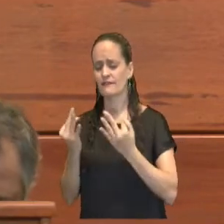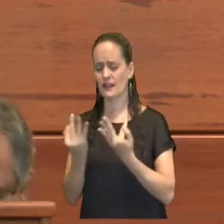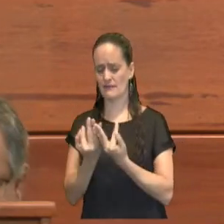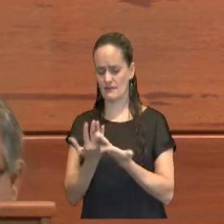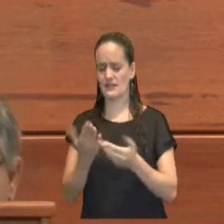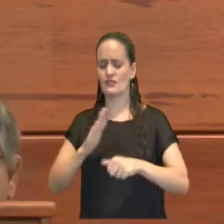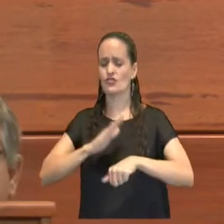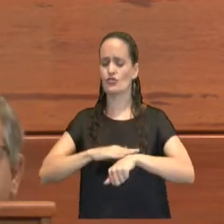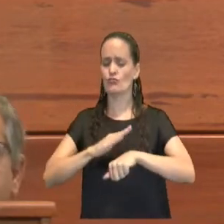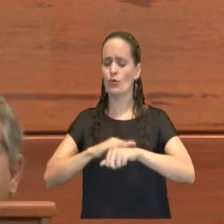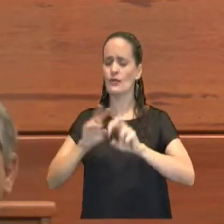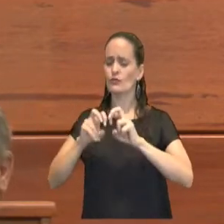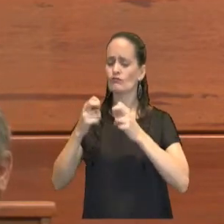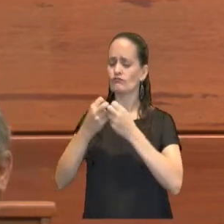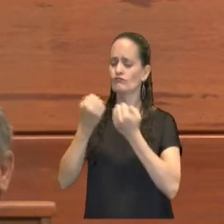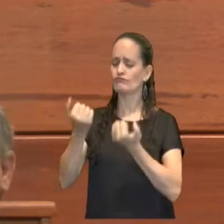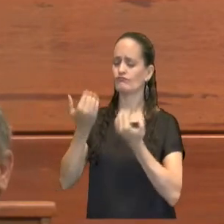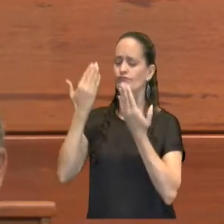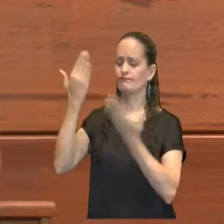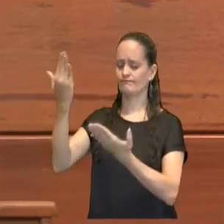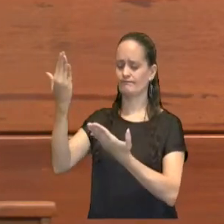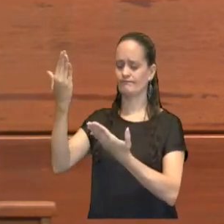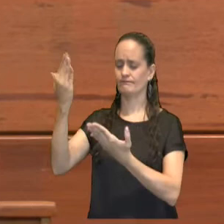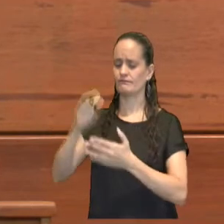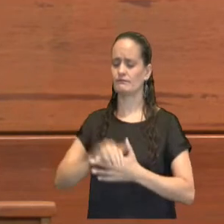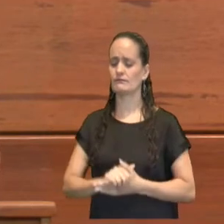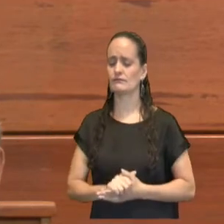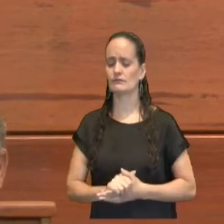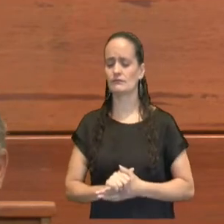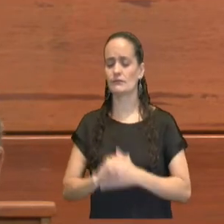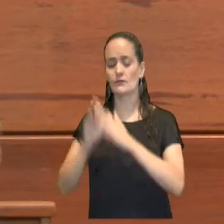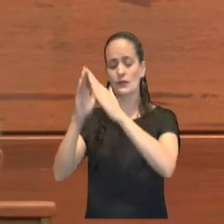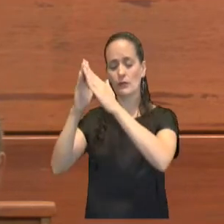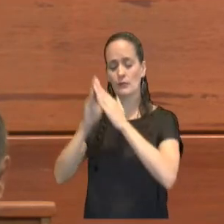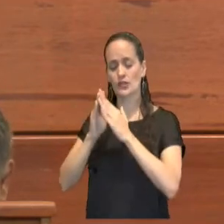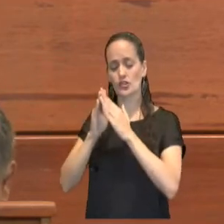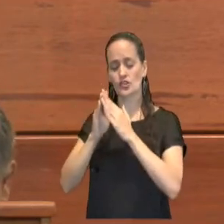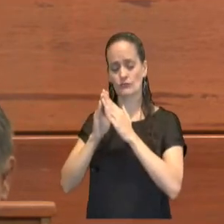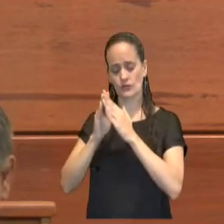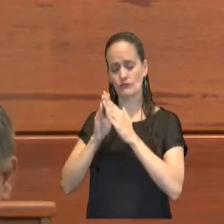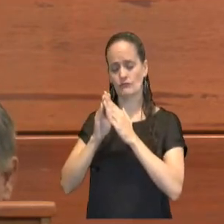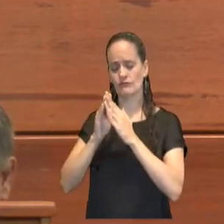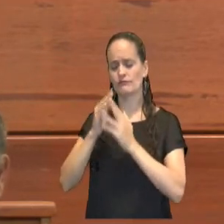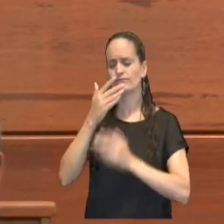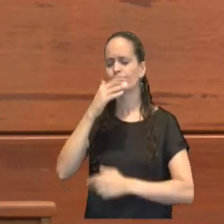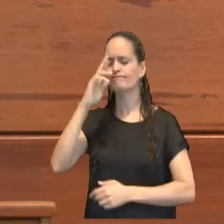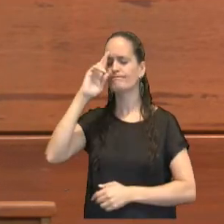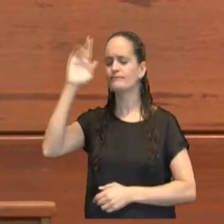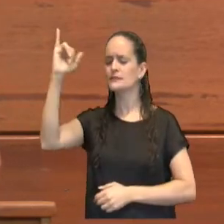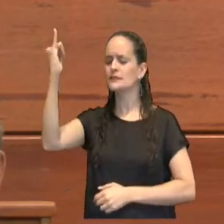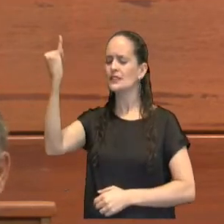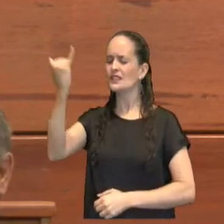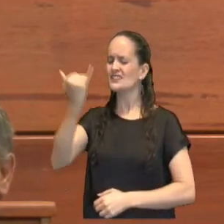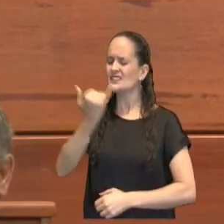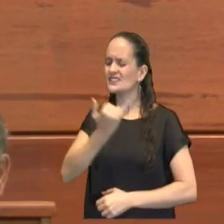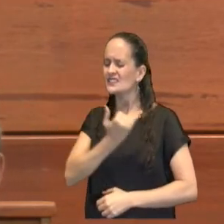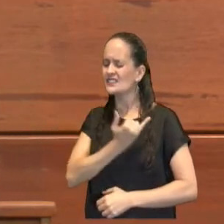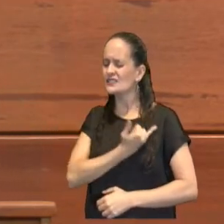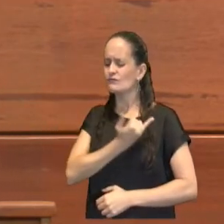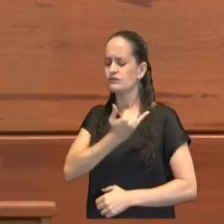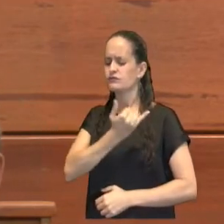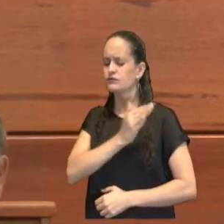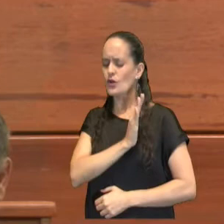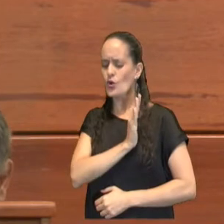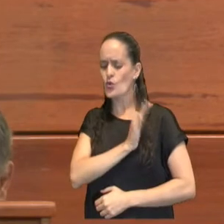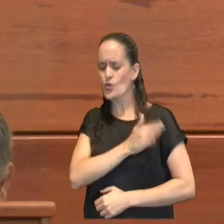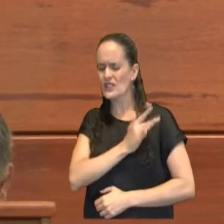momento Te prestando este culto, Senhor. Pedimos que o Senhor possa falar aos nossos corações nessa